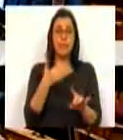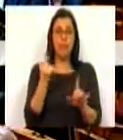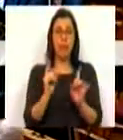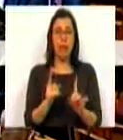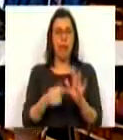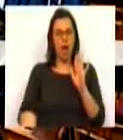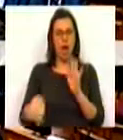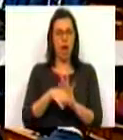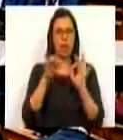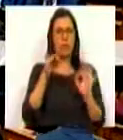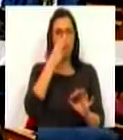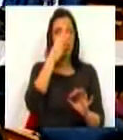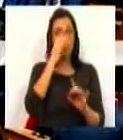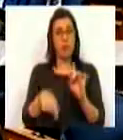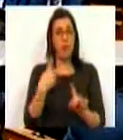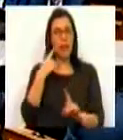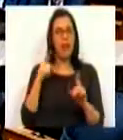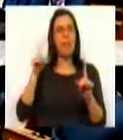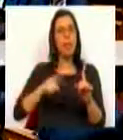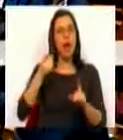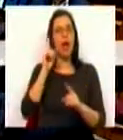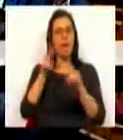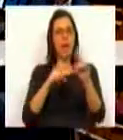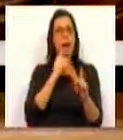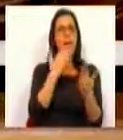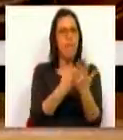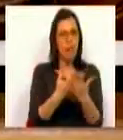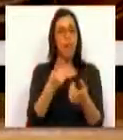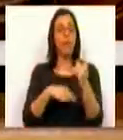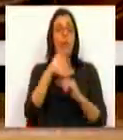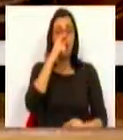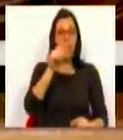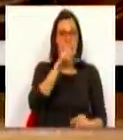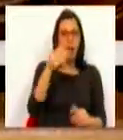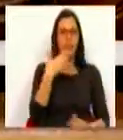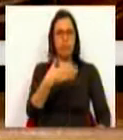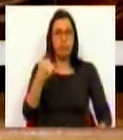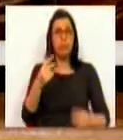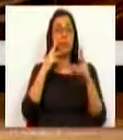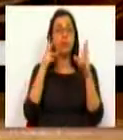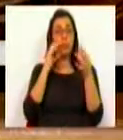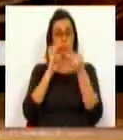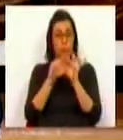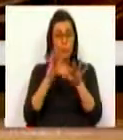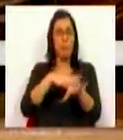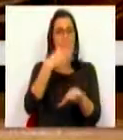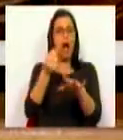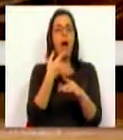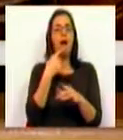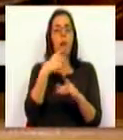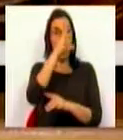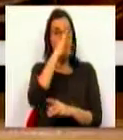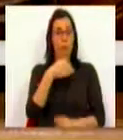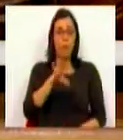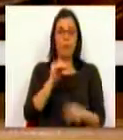Essa ocultação deliberada, mesmo após a insistência da Autoridade Tributária, levou a que erros e omissões só fossem descortinados mais tarde por um